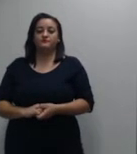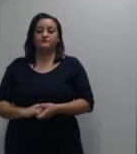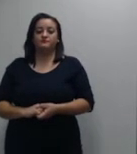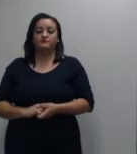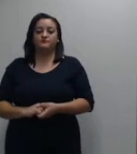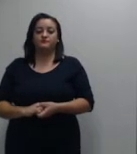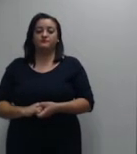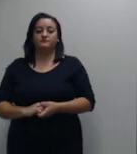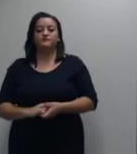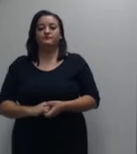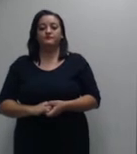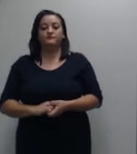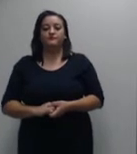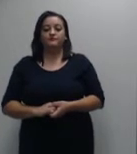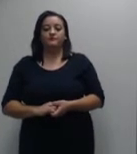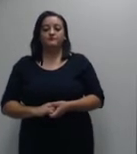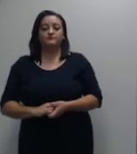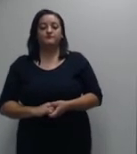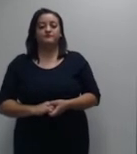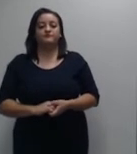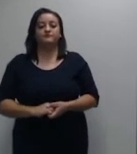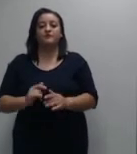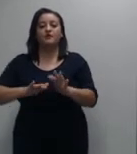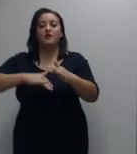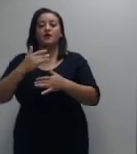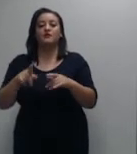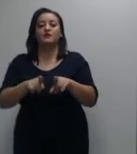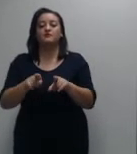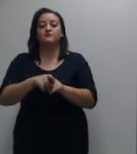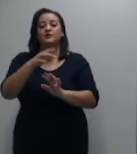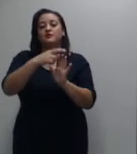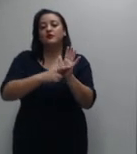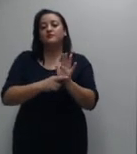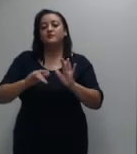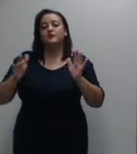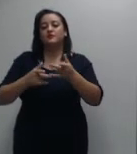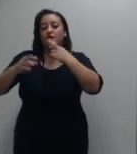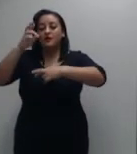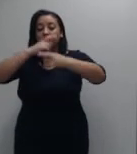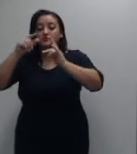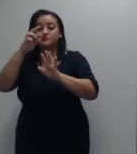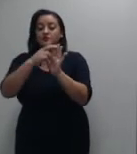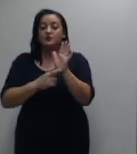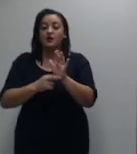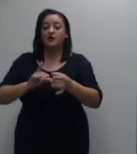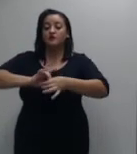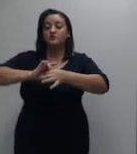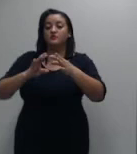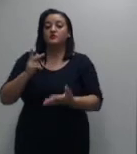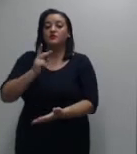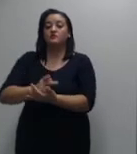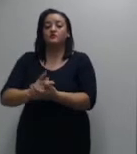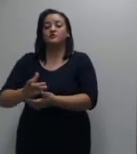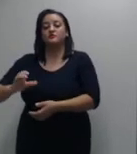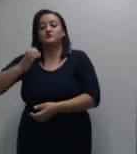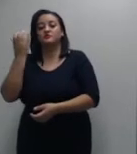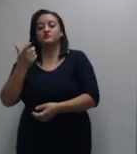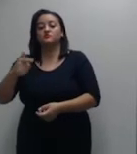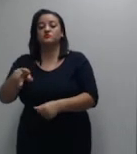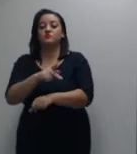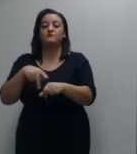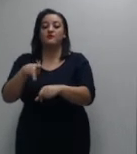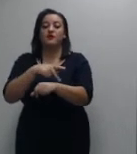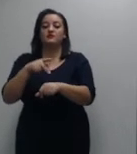aplicativo para passar os as extremidades para socializar dos requisitos que autorizam homologação da decisão estrangeira para